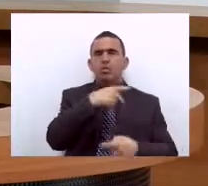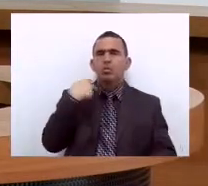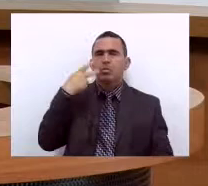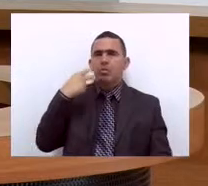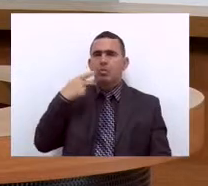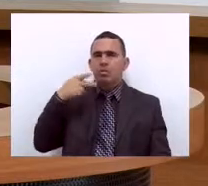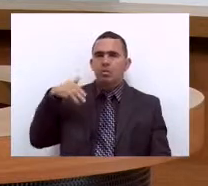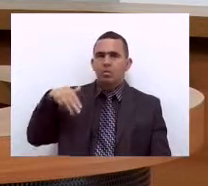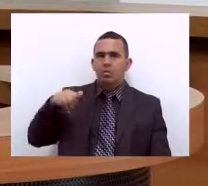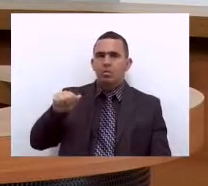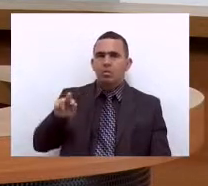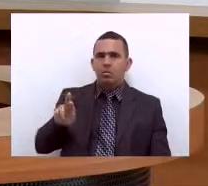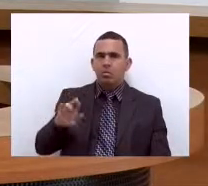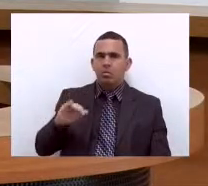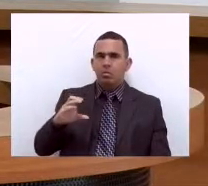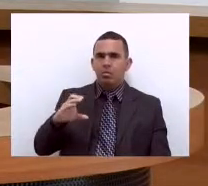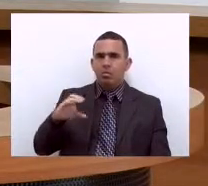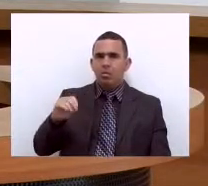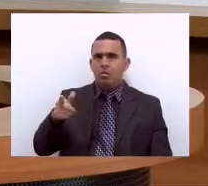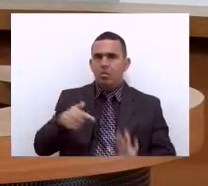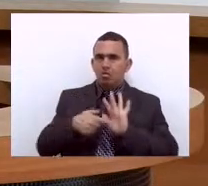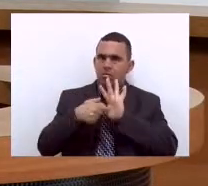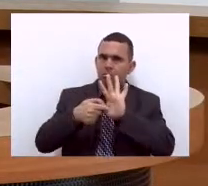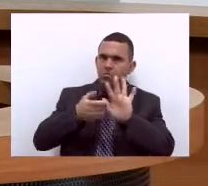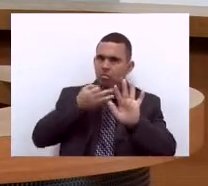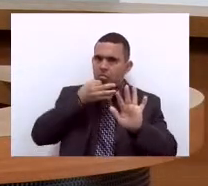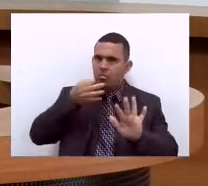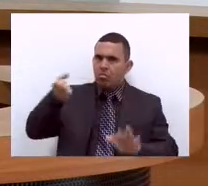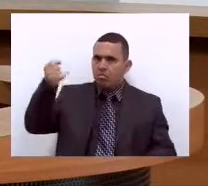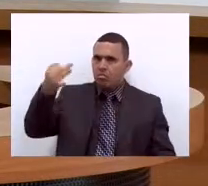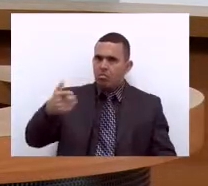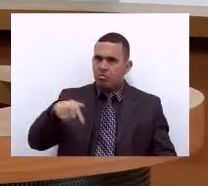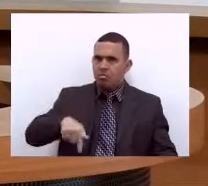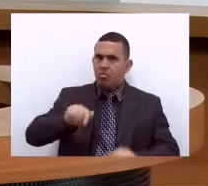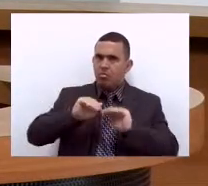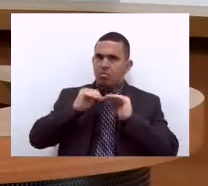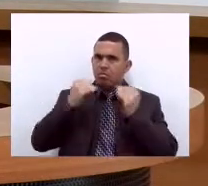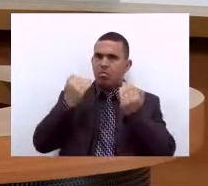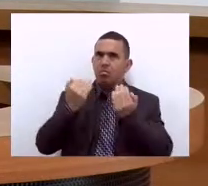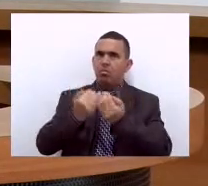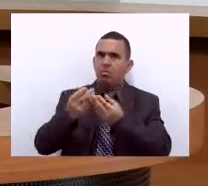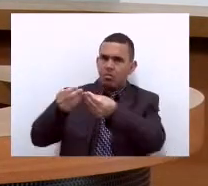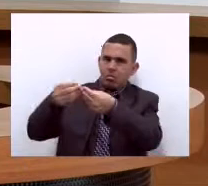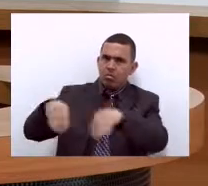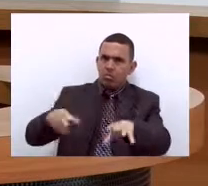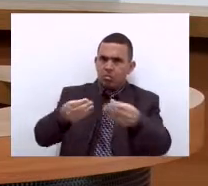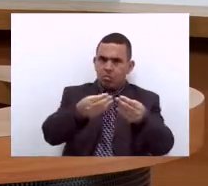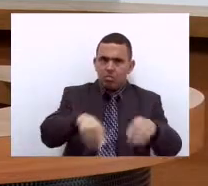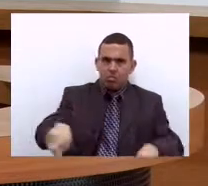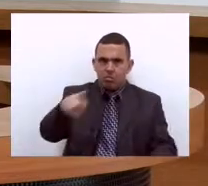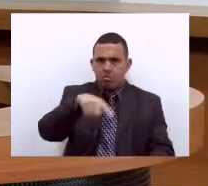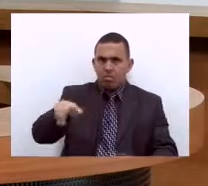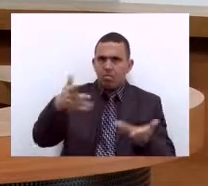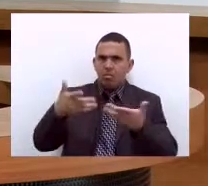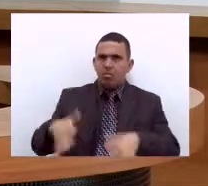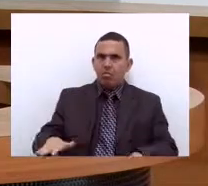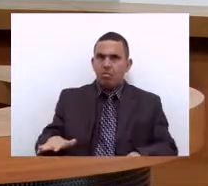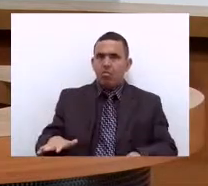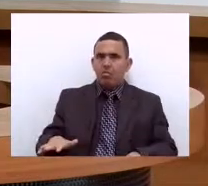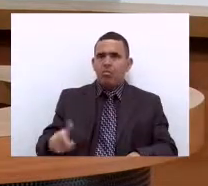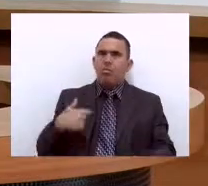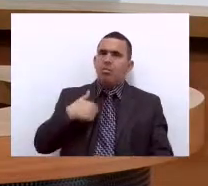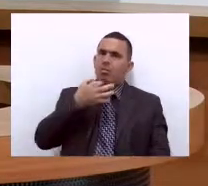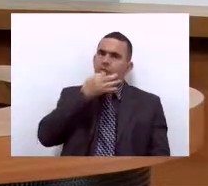de apresentar e fazer aqui o pronunciamento nesta casa sem querer prejudicar ninguém. Porque eu acho o seguinte,